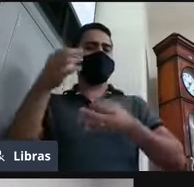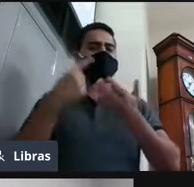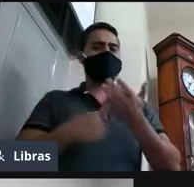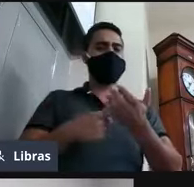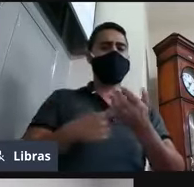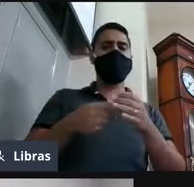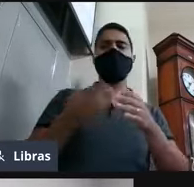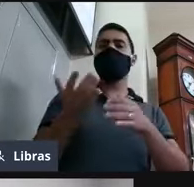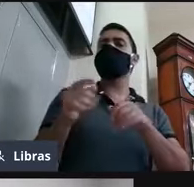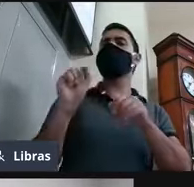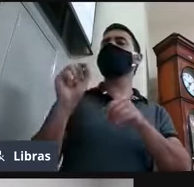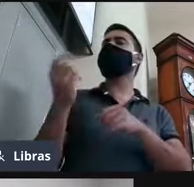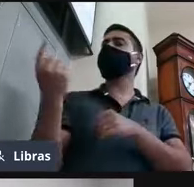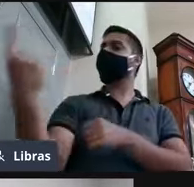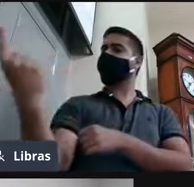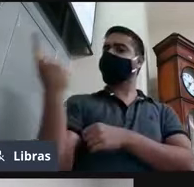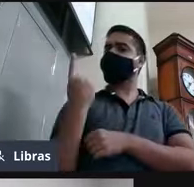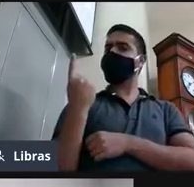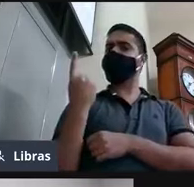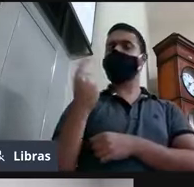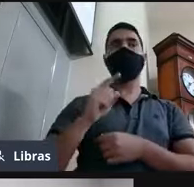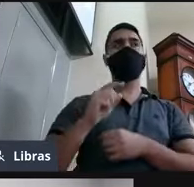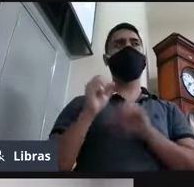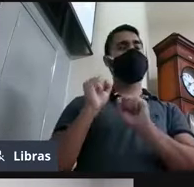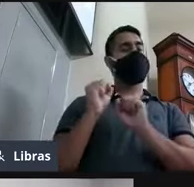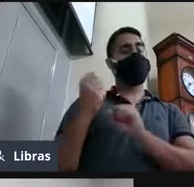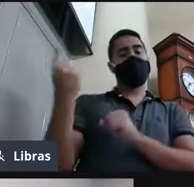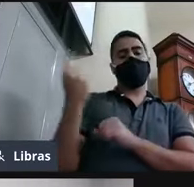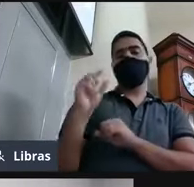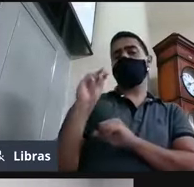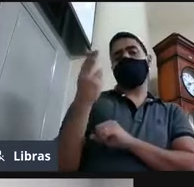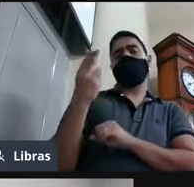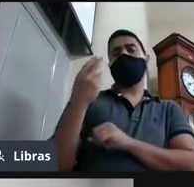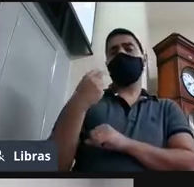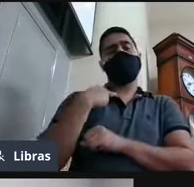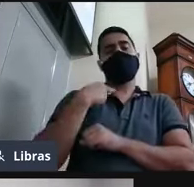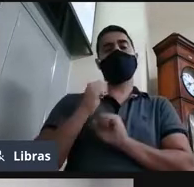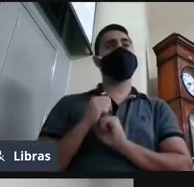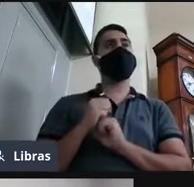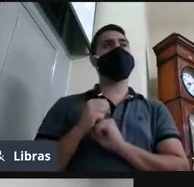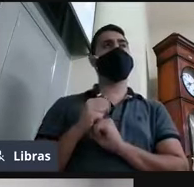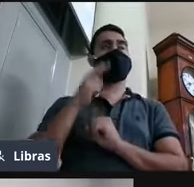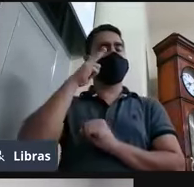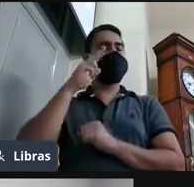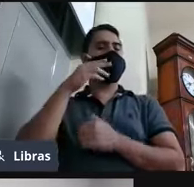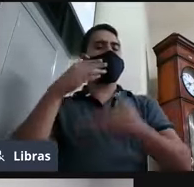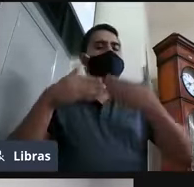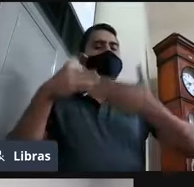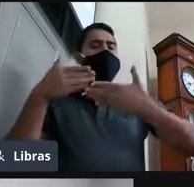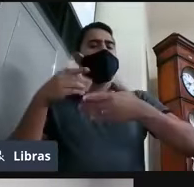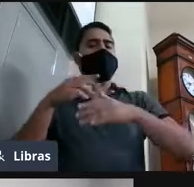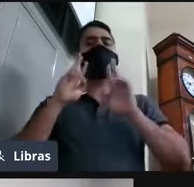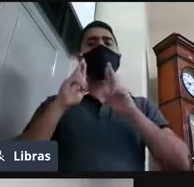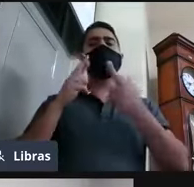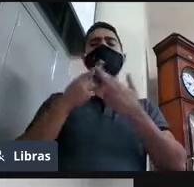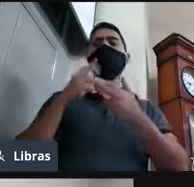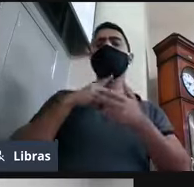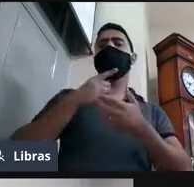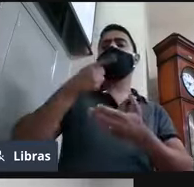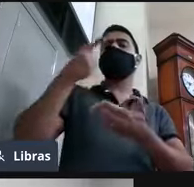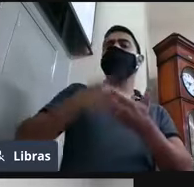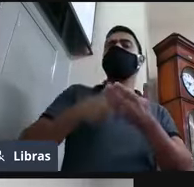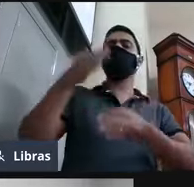sua presença. Eles podem comparecer ou não, e para acompanhamento do processo, e na sessão que irá julgar as